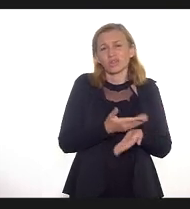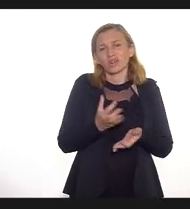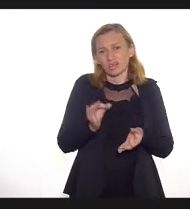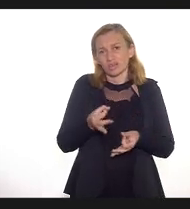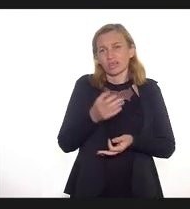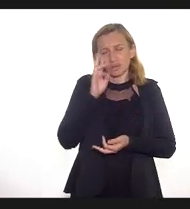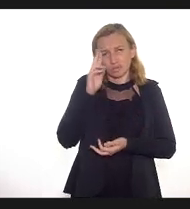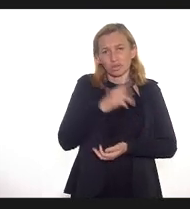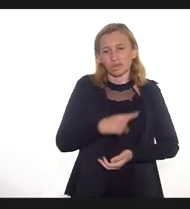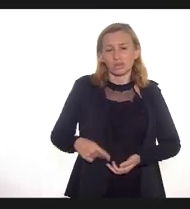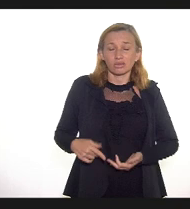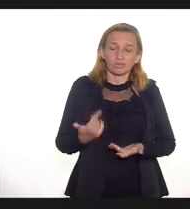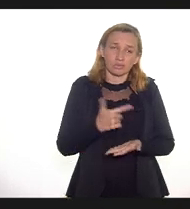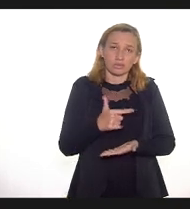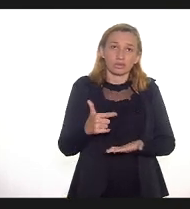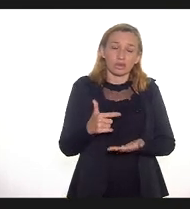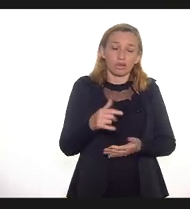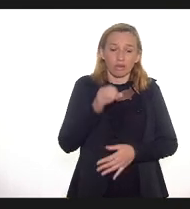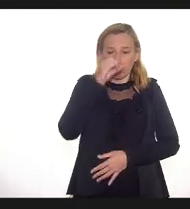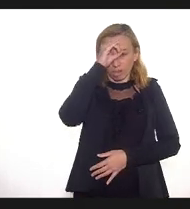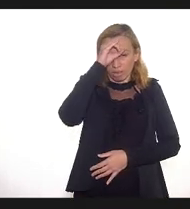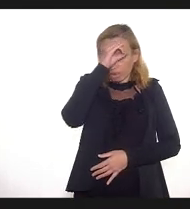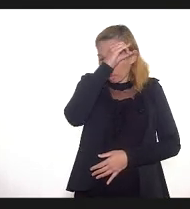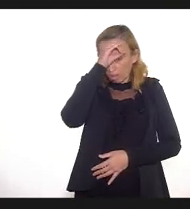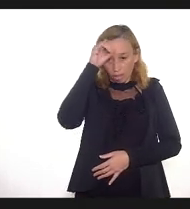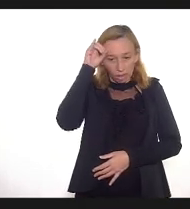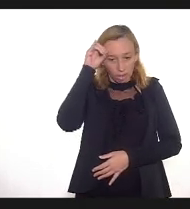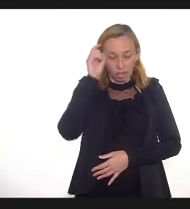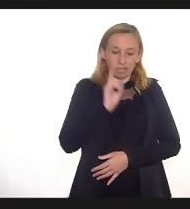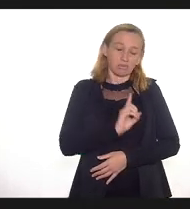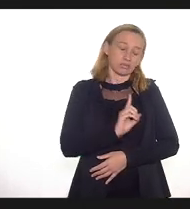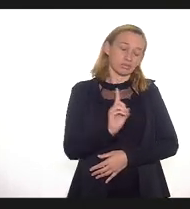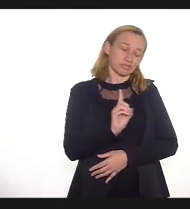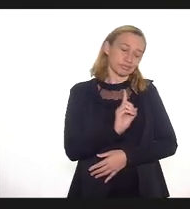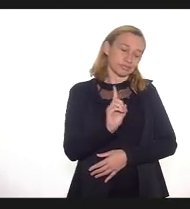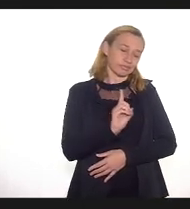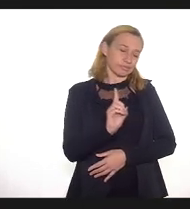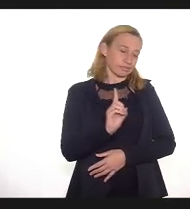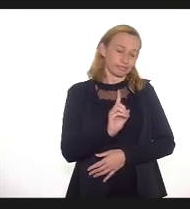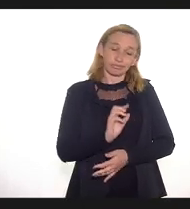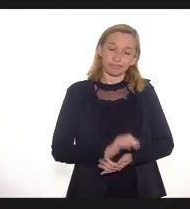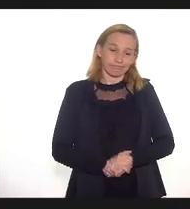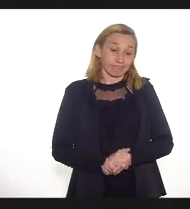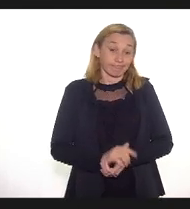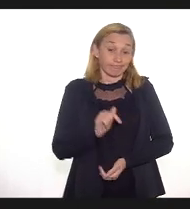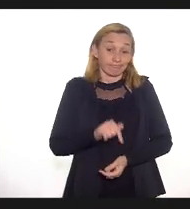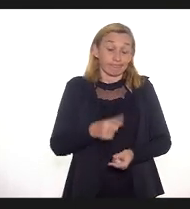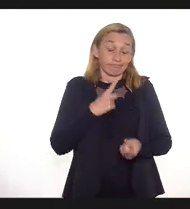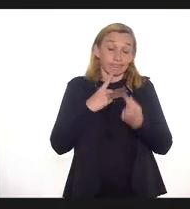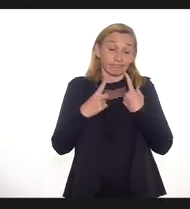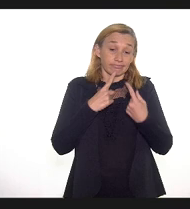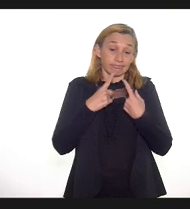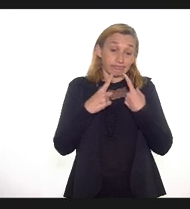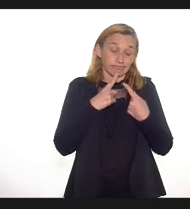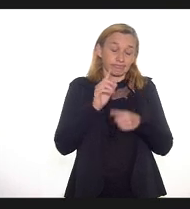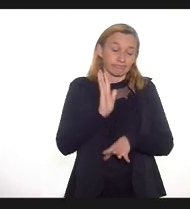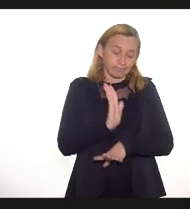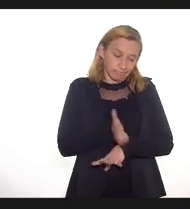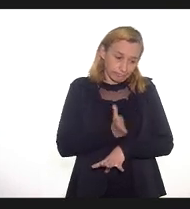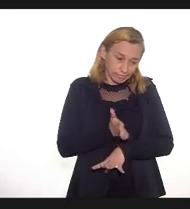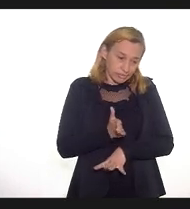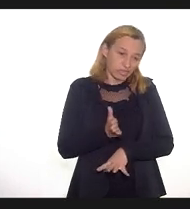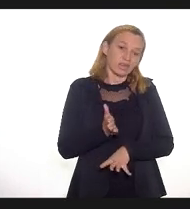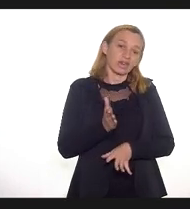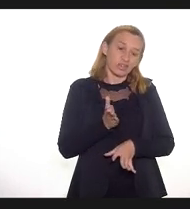presidente, aqui não tem nenhum inocente. Evidentemente que a discussão que já foi feita